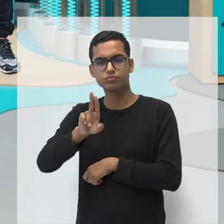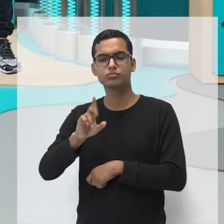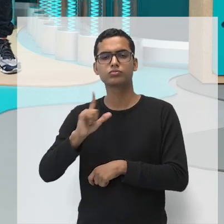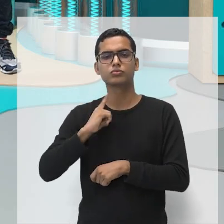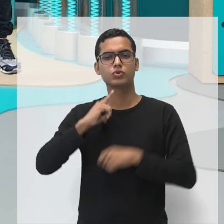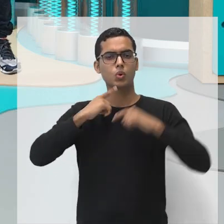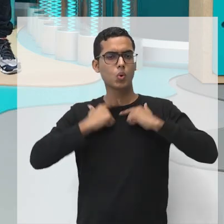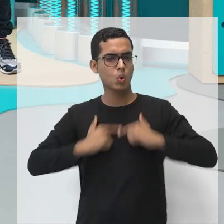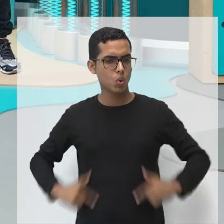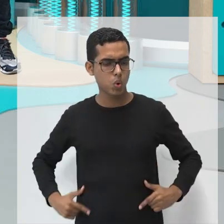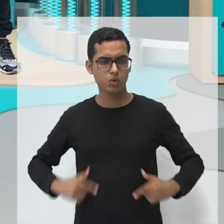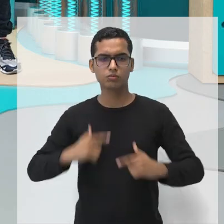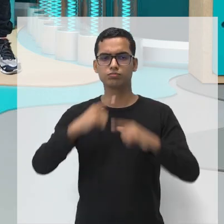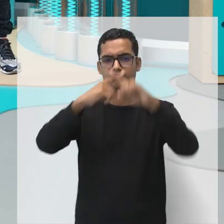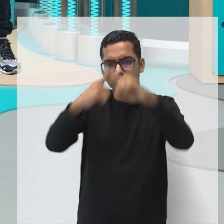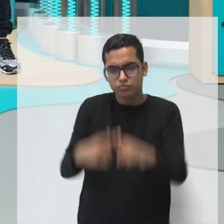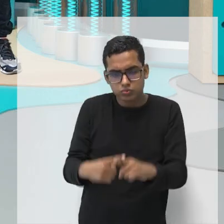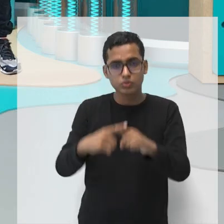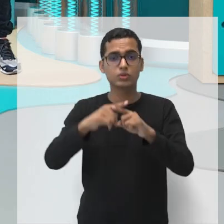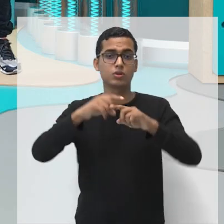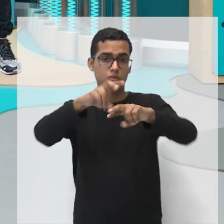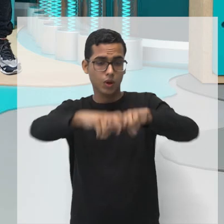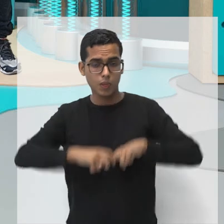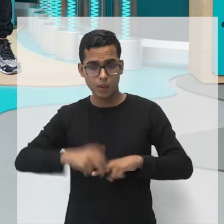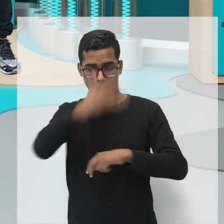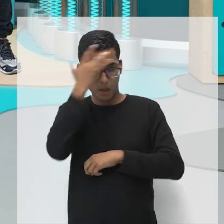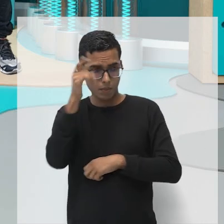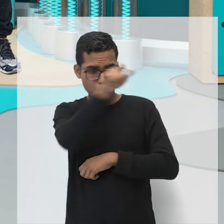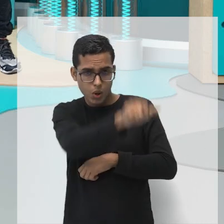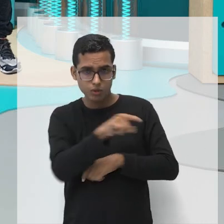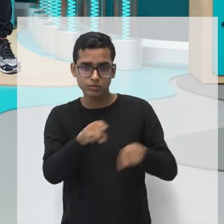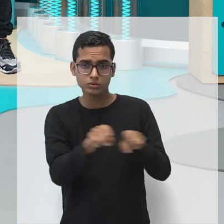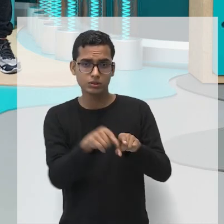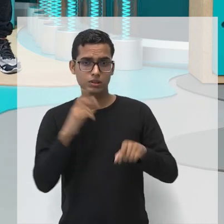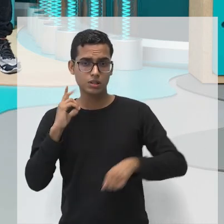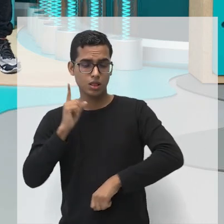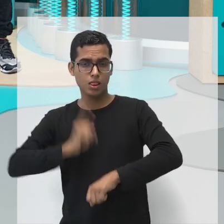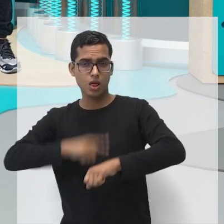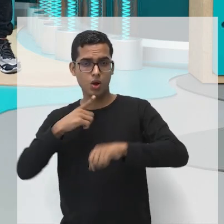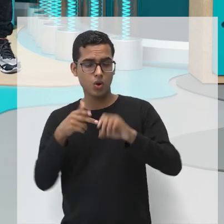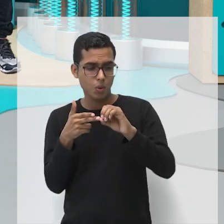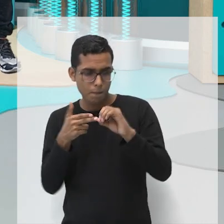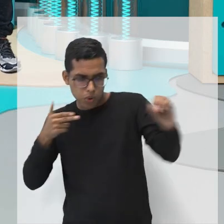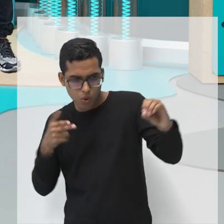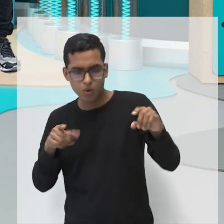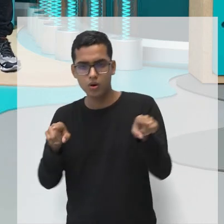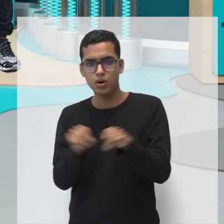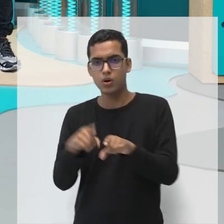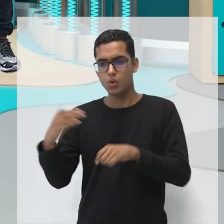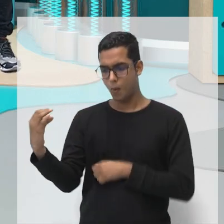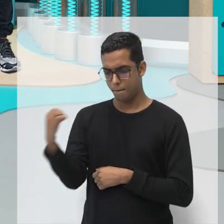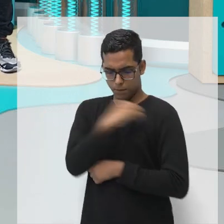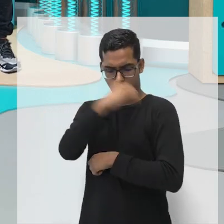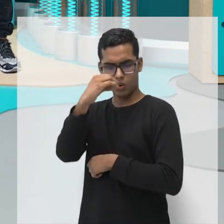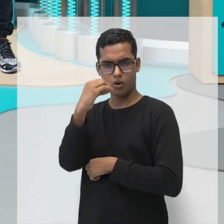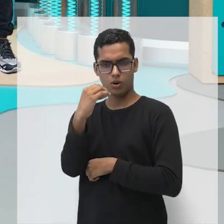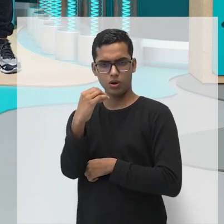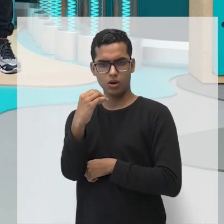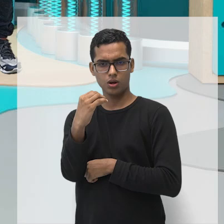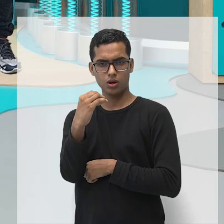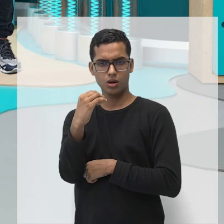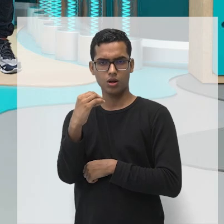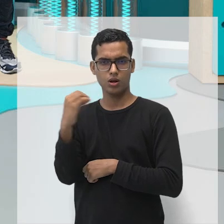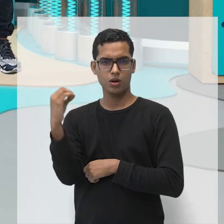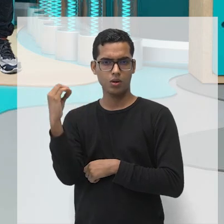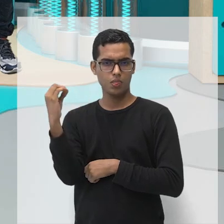jogo limpo. Isso porque, ainda que o indivíduo seja marcado, há aquelas bolinhas que ricocheteiam, né, que batem e